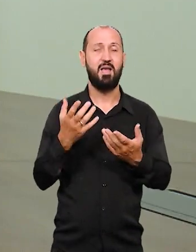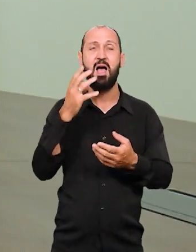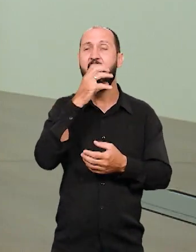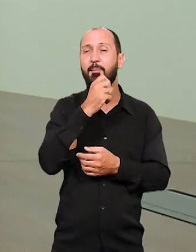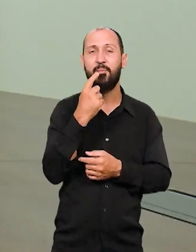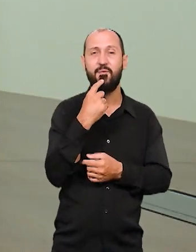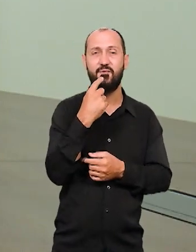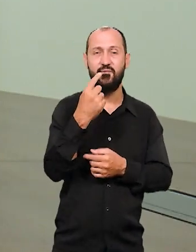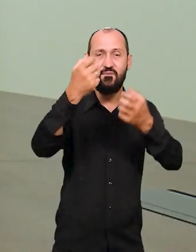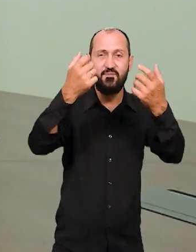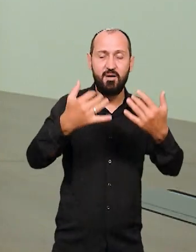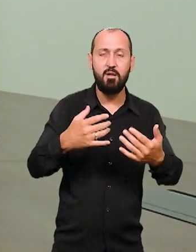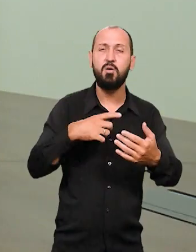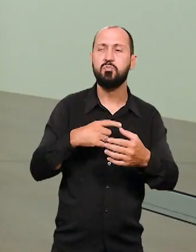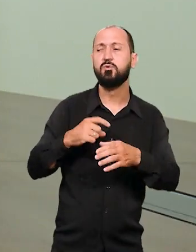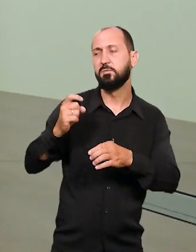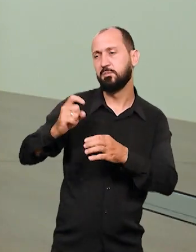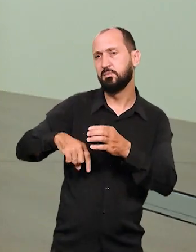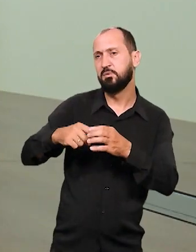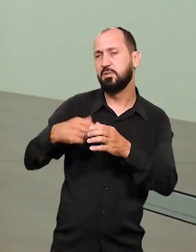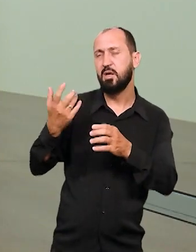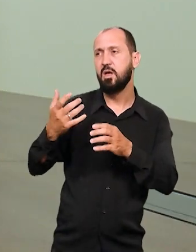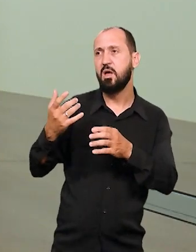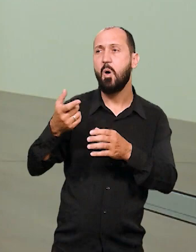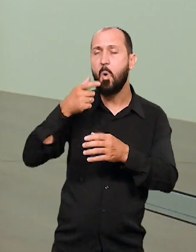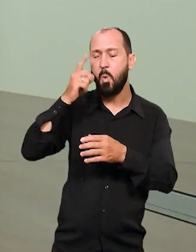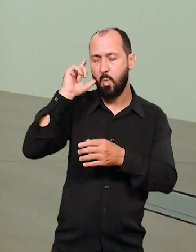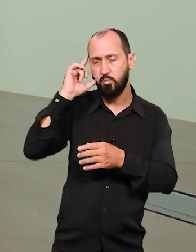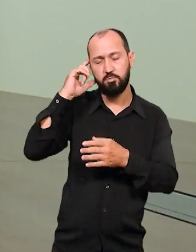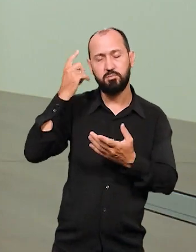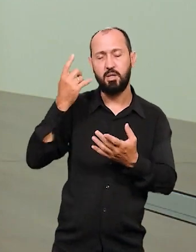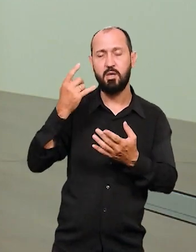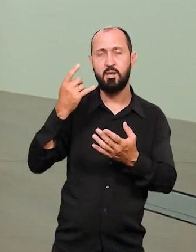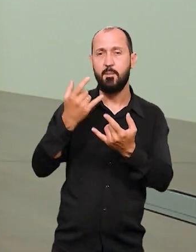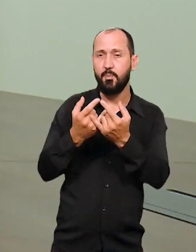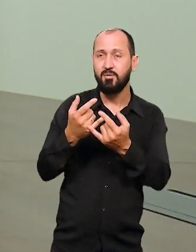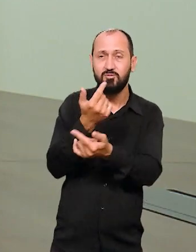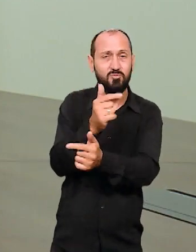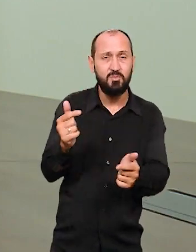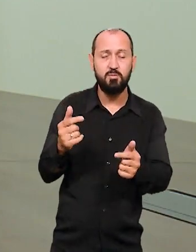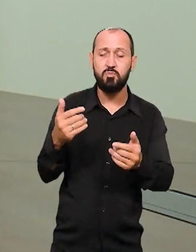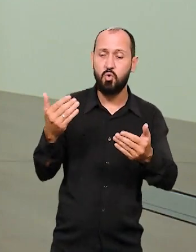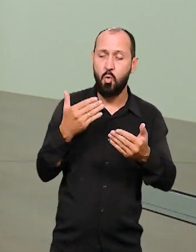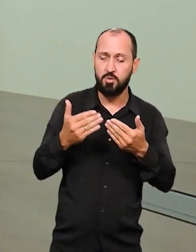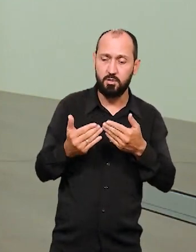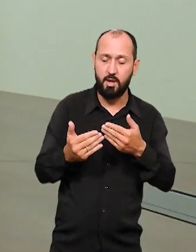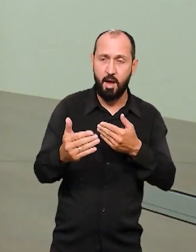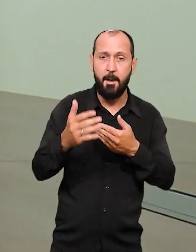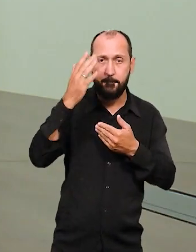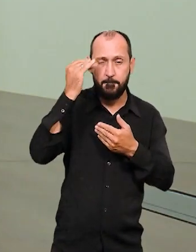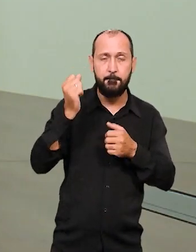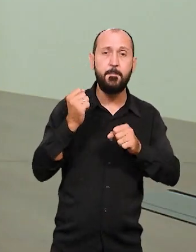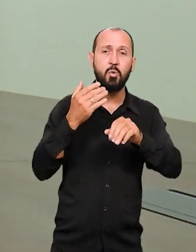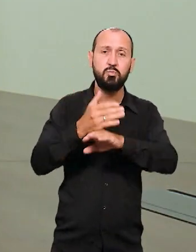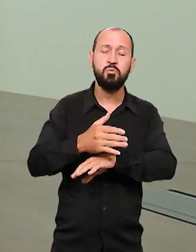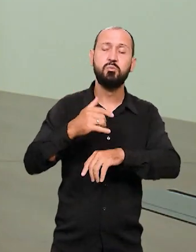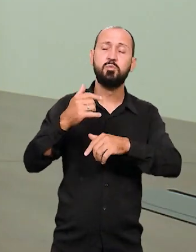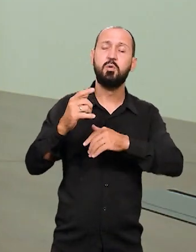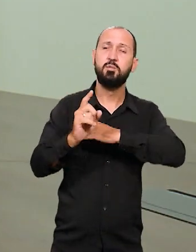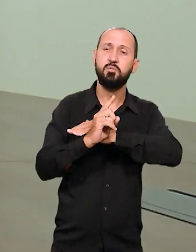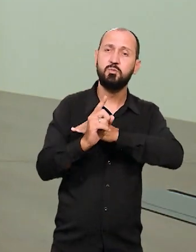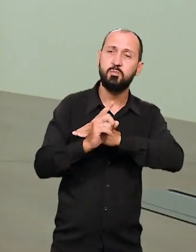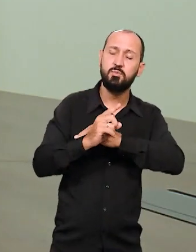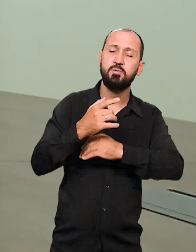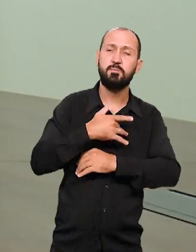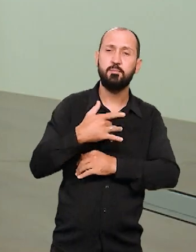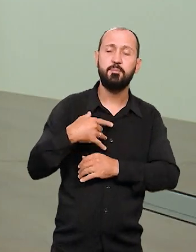de suas línguas: olha, tive uma relação sexual desprotegida ontem. Então, de hoje até amanhã, eu posso ir num